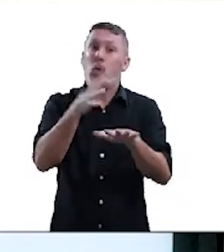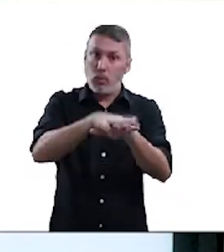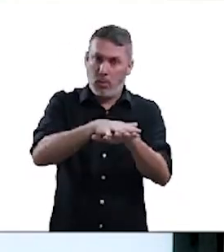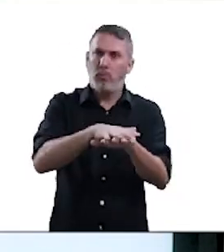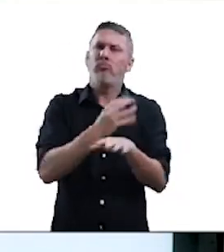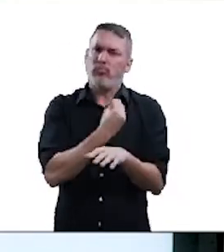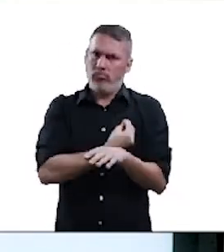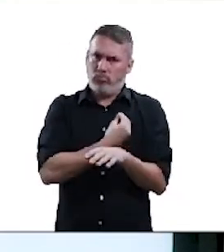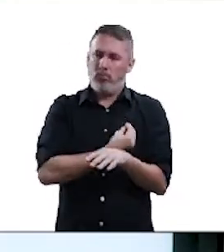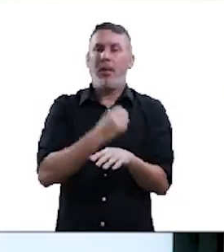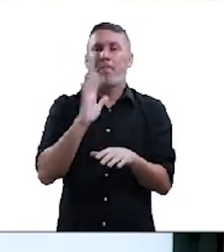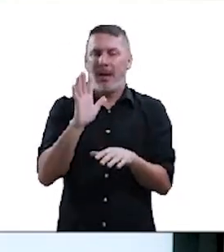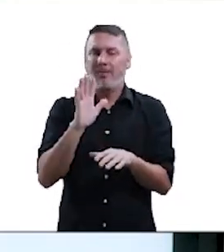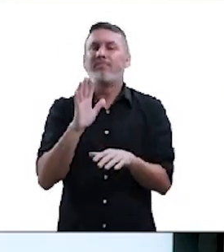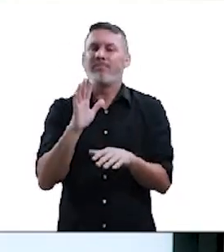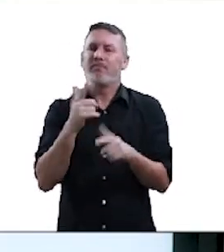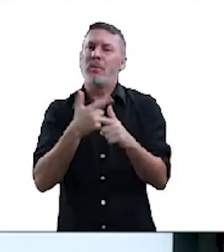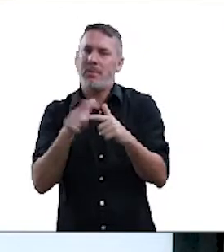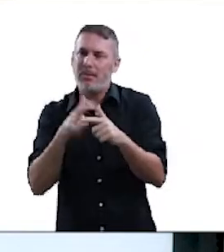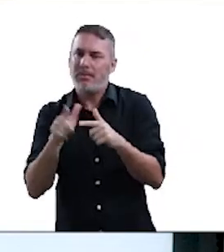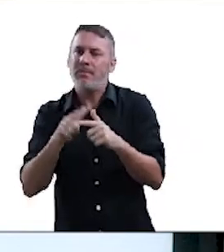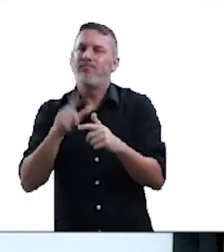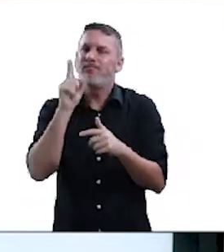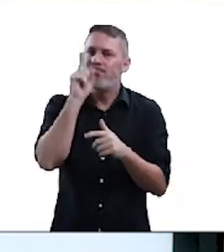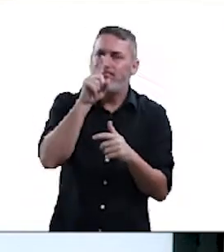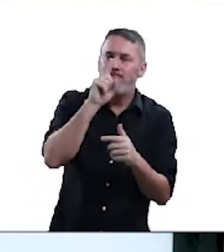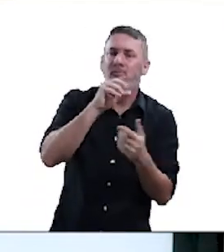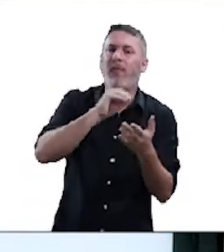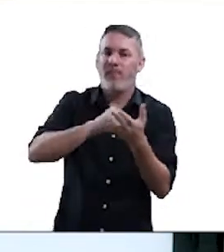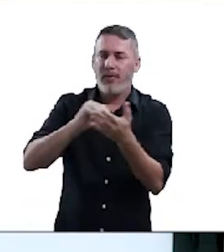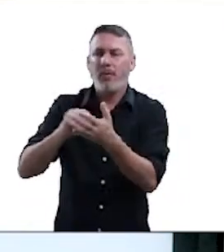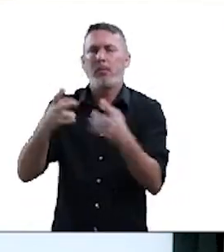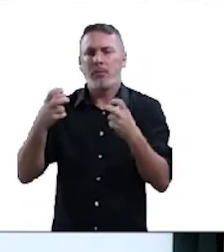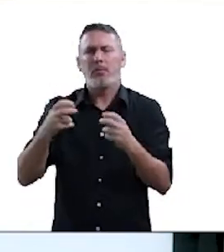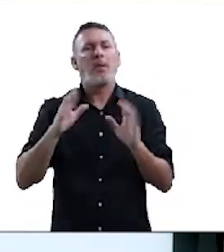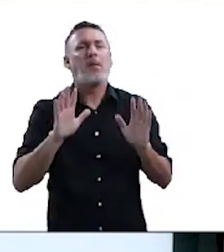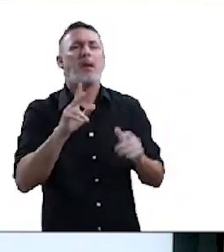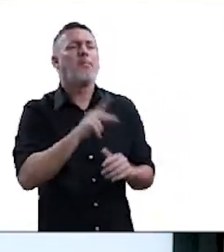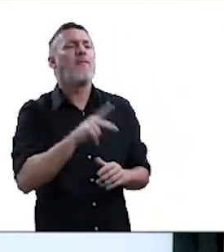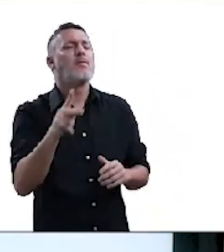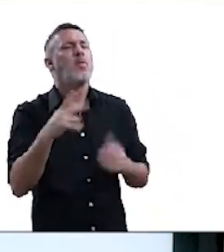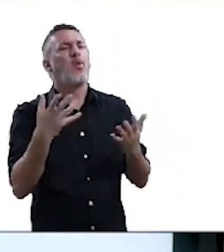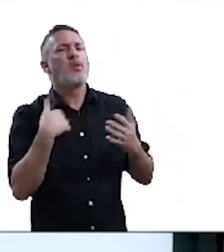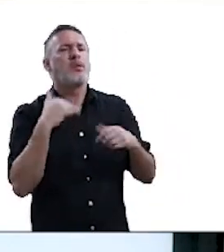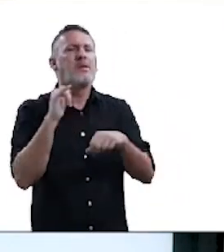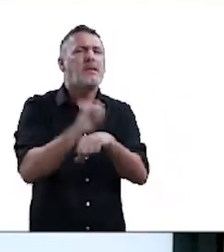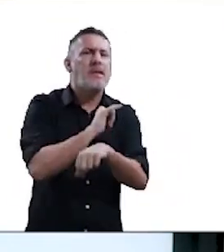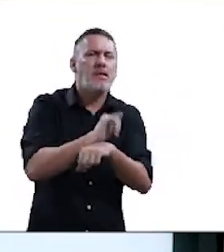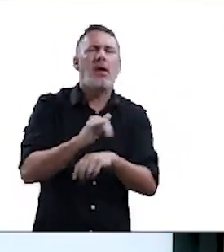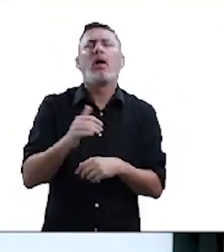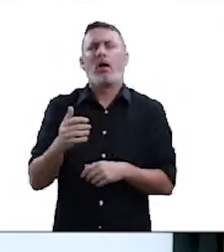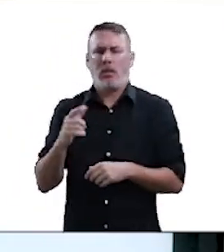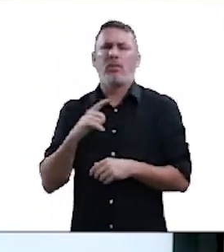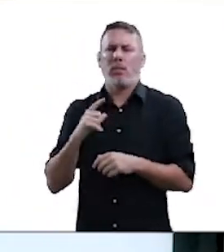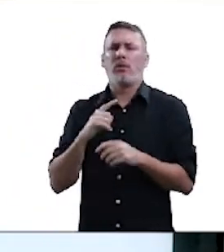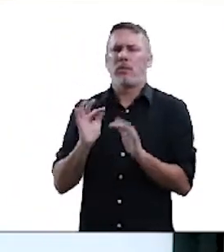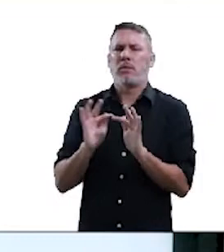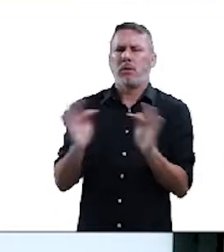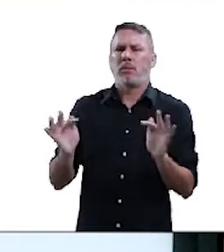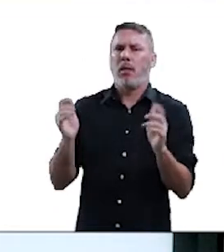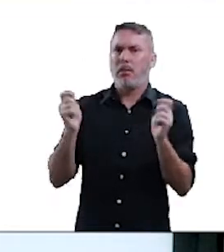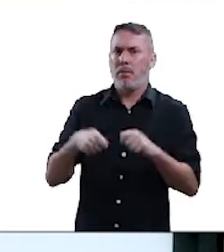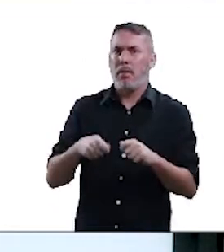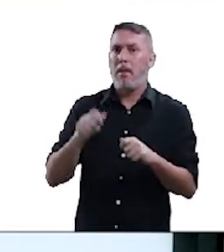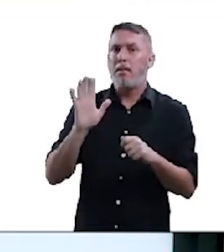pouco. Então, ele já começa a trabalhar isso com vocês. Prof, tem alguma estratégia? Uma bem simples, mas não